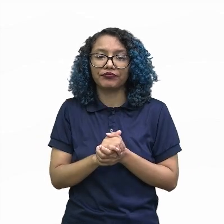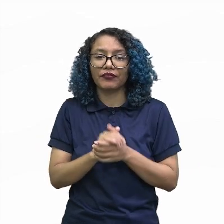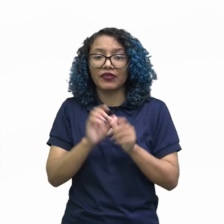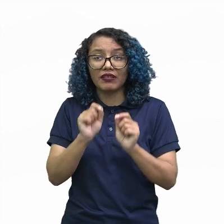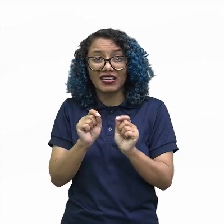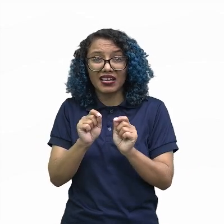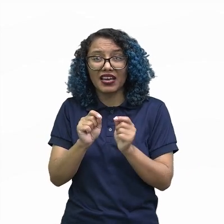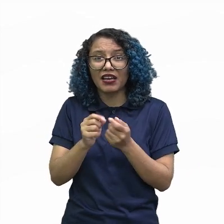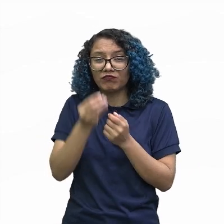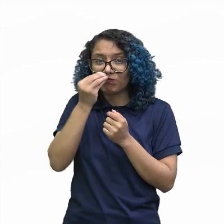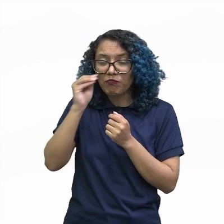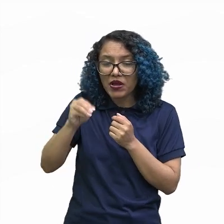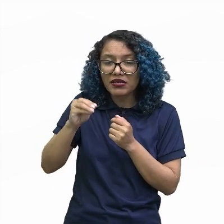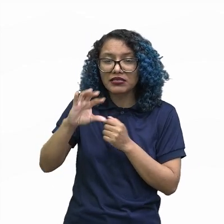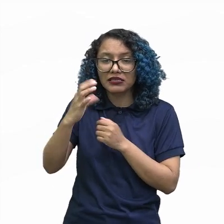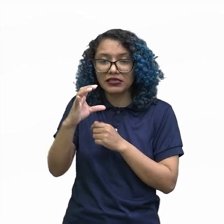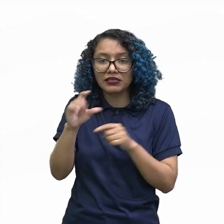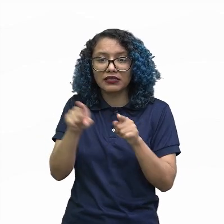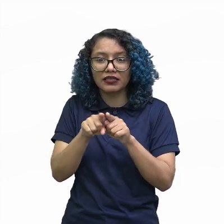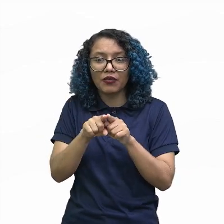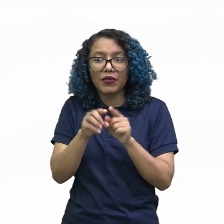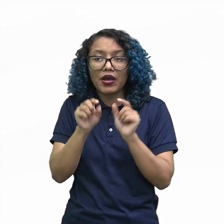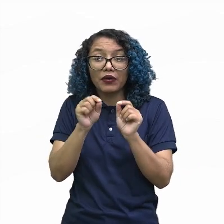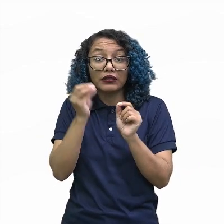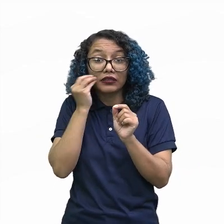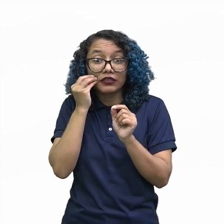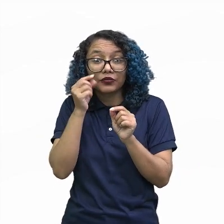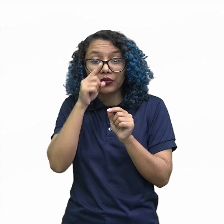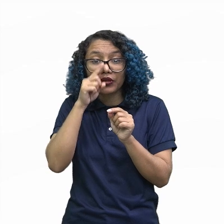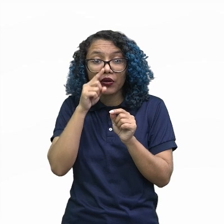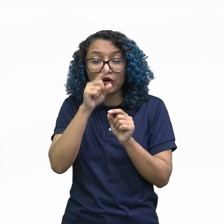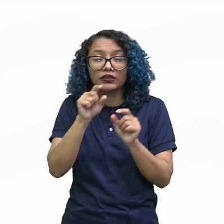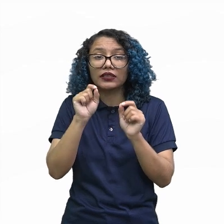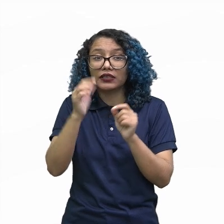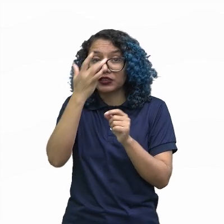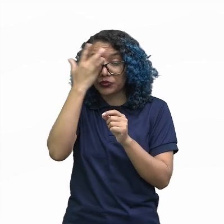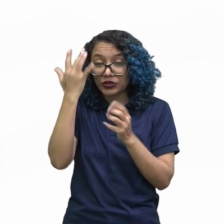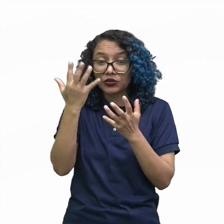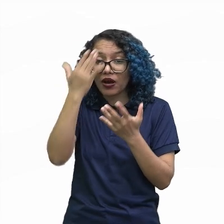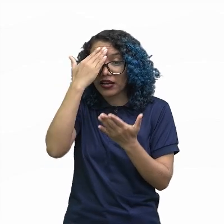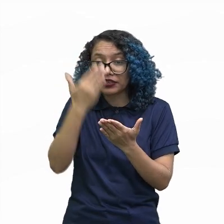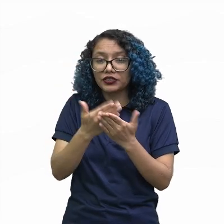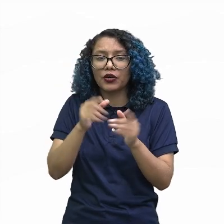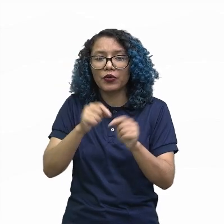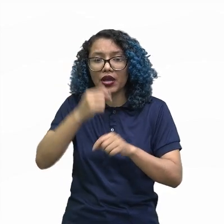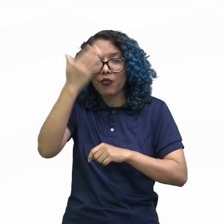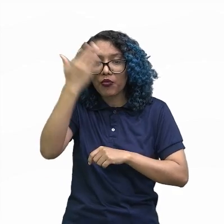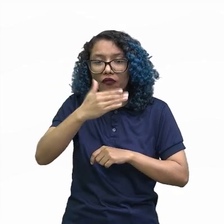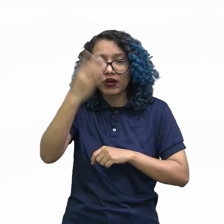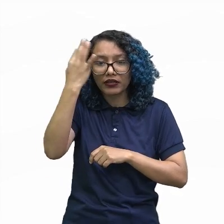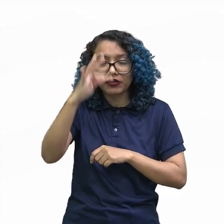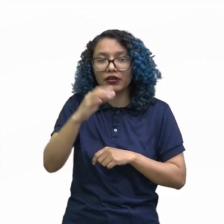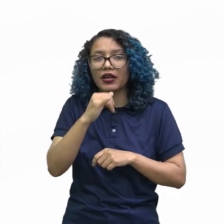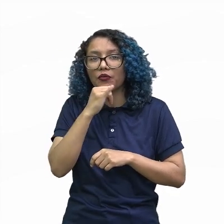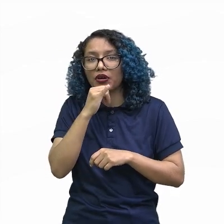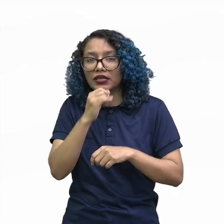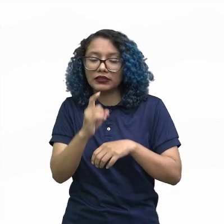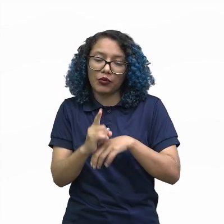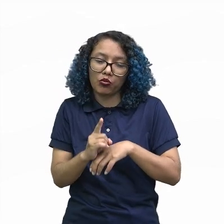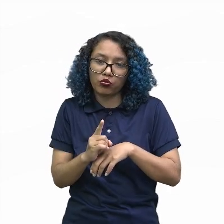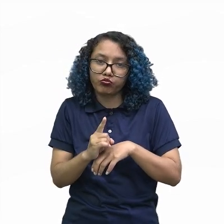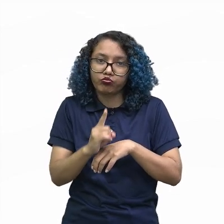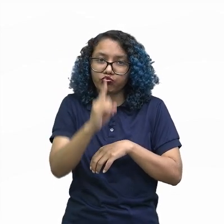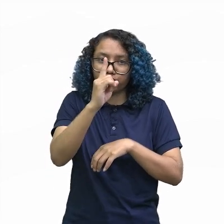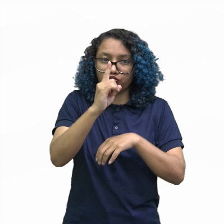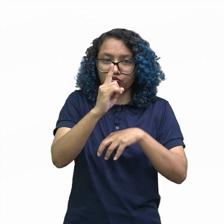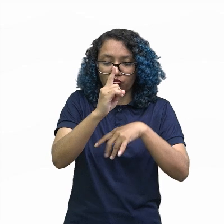e a tentativa perigosa de muitos adeptos dessa ideia em provar suas teorias lançando foguetes artesanais.